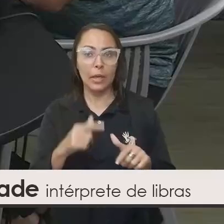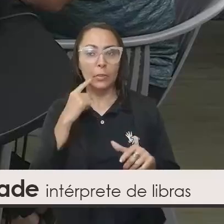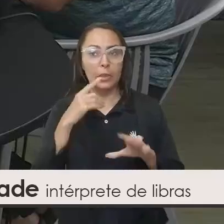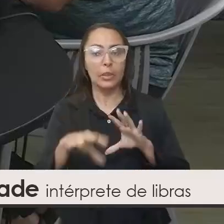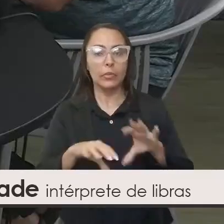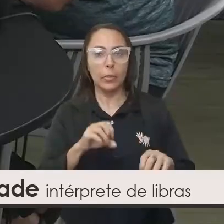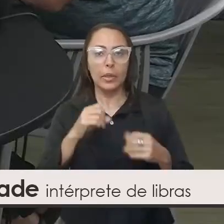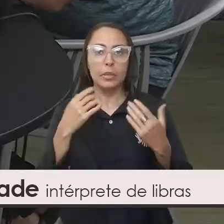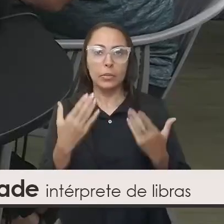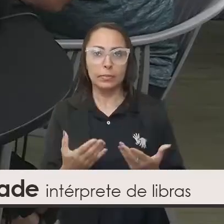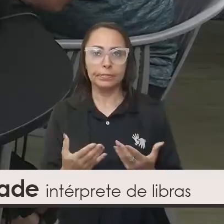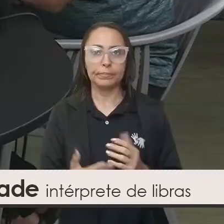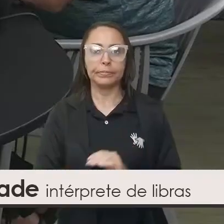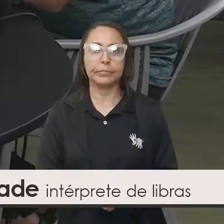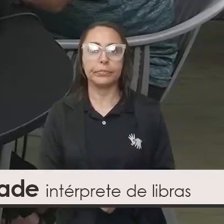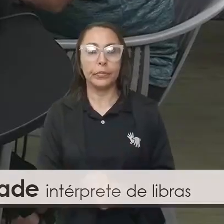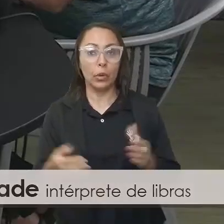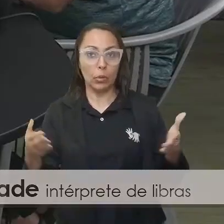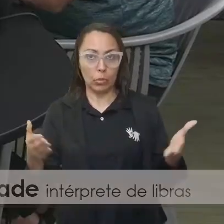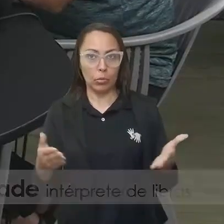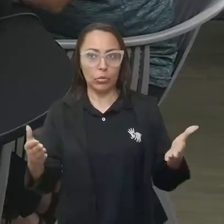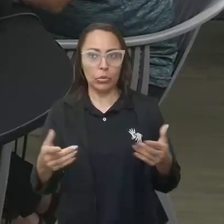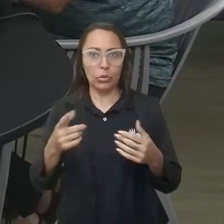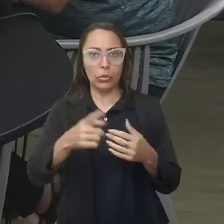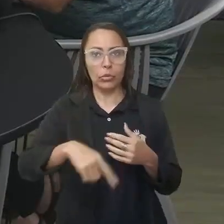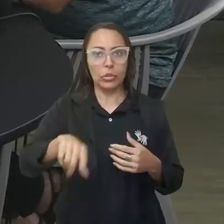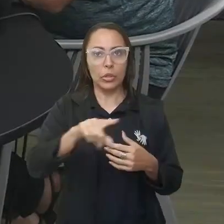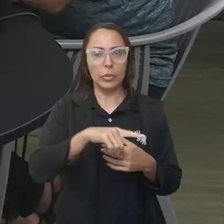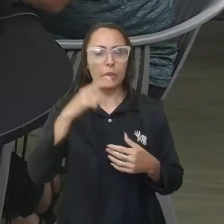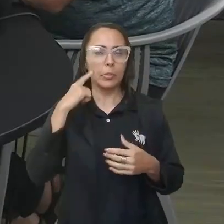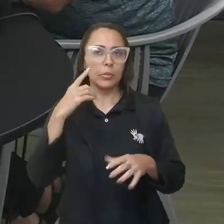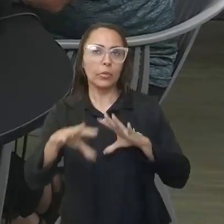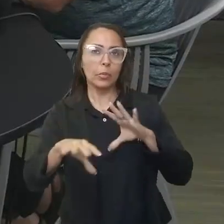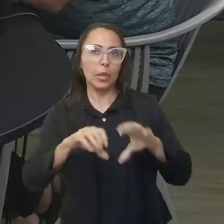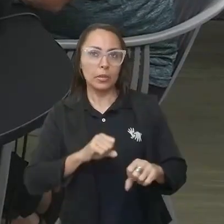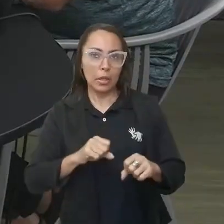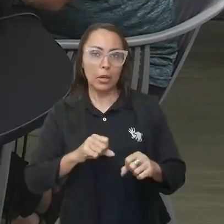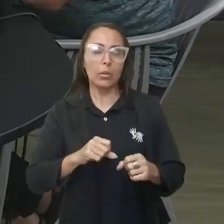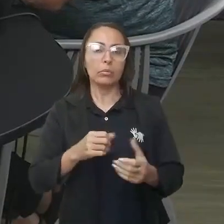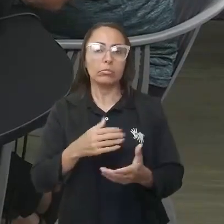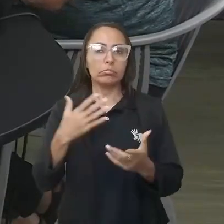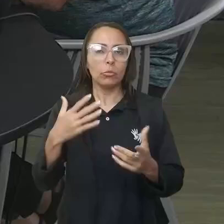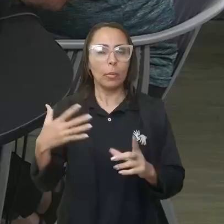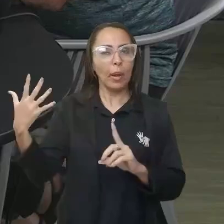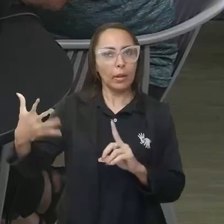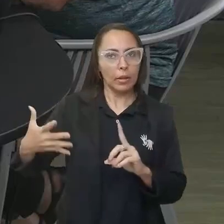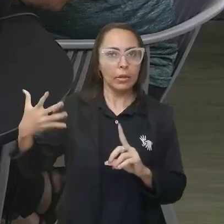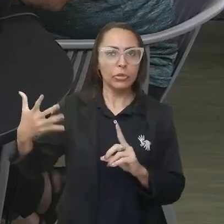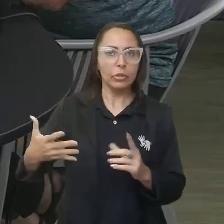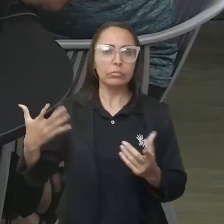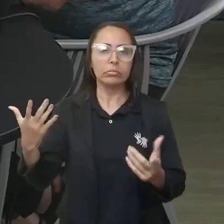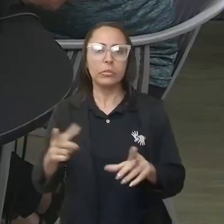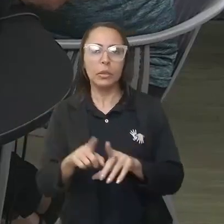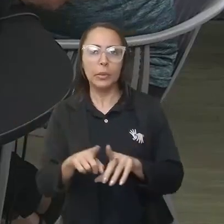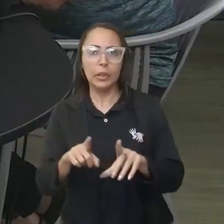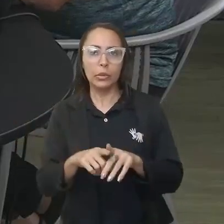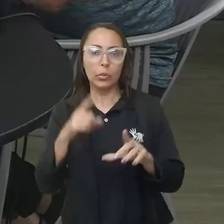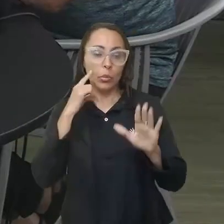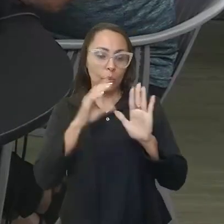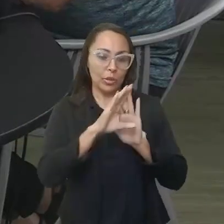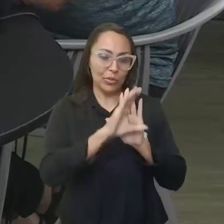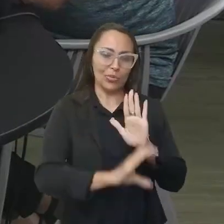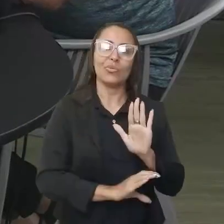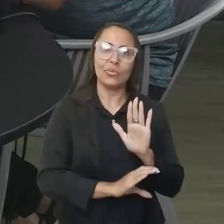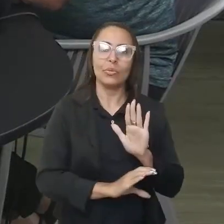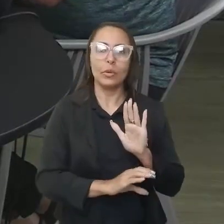né? Sim. Pronto, atualmente a gente está inclusive dando uma formação sobre isso. Sobre currículo, né? Porque isso